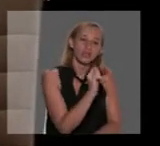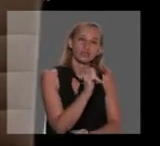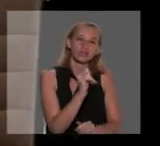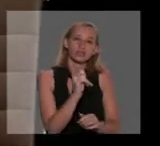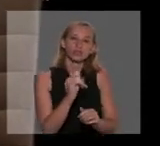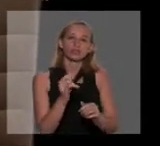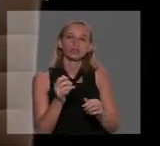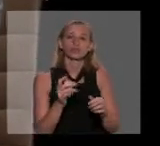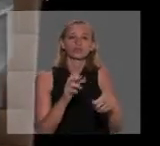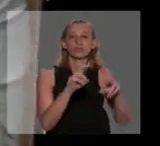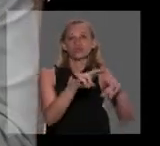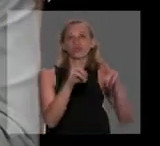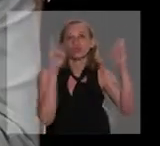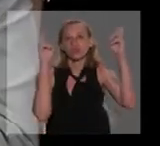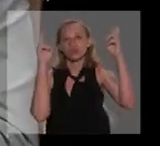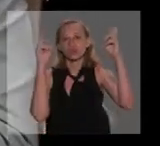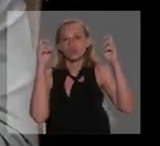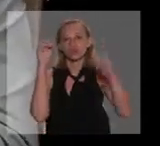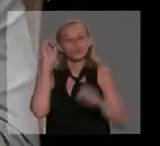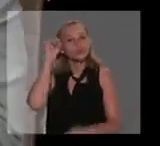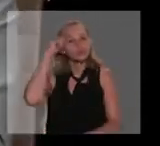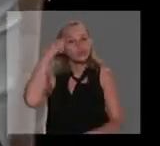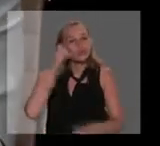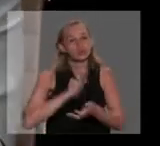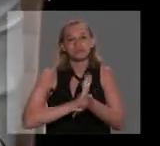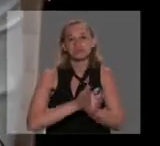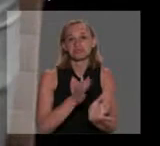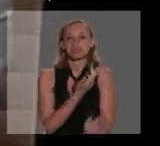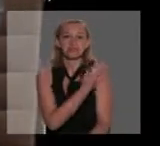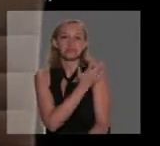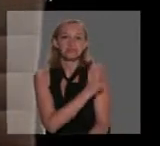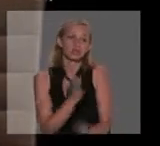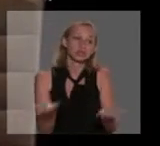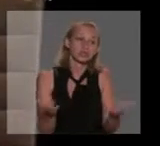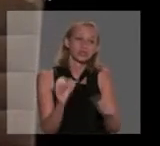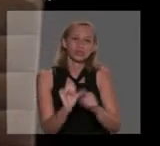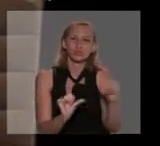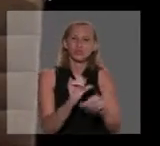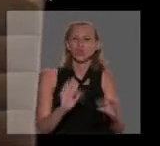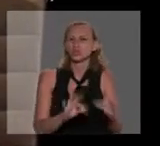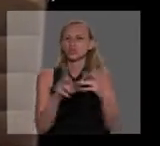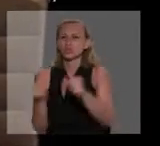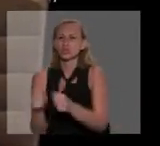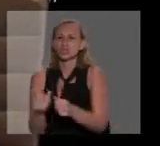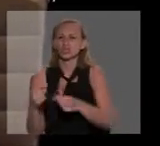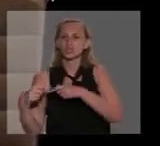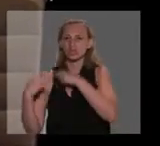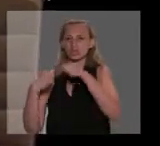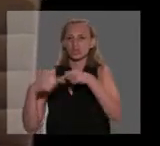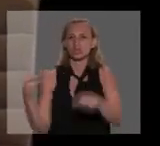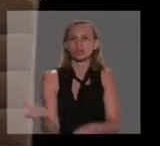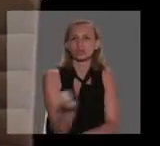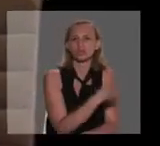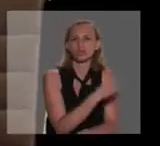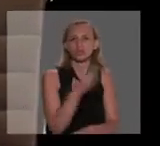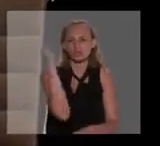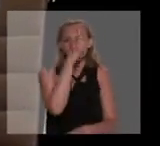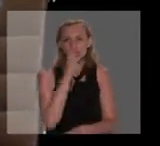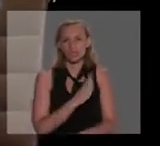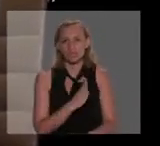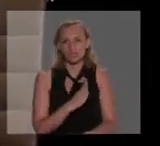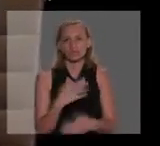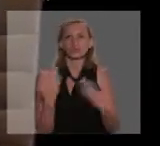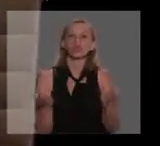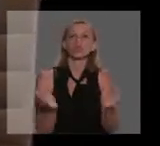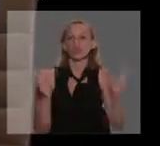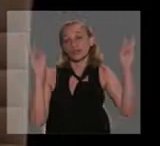racismo estrutural brasileiro na rede de computadores. Um fenômeno que tem mudado o comportamento das novas gerações de negros e